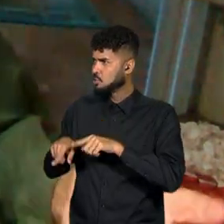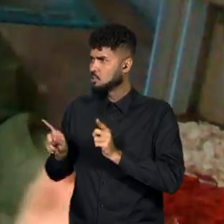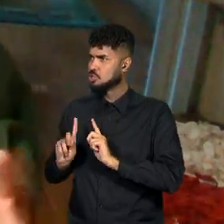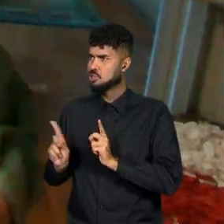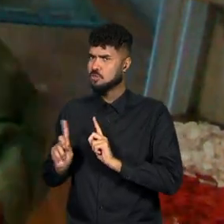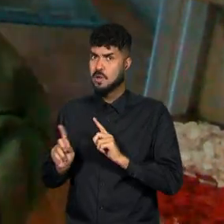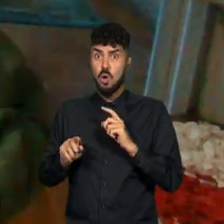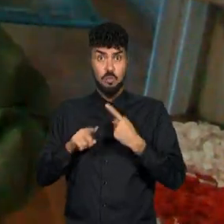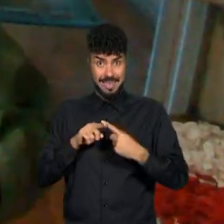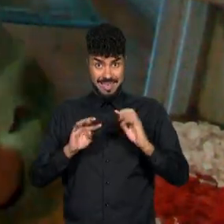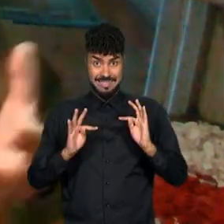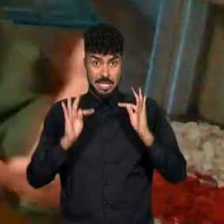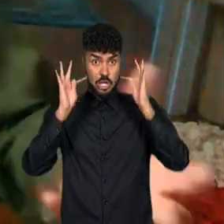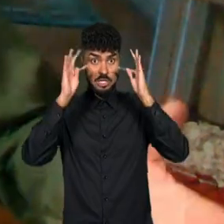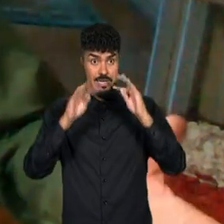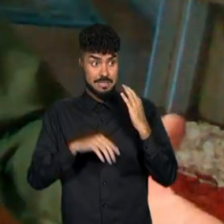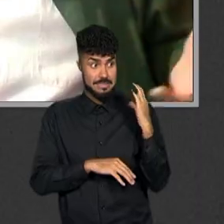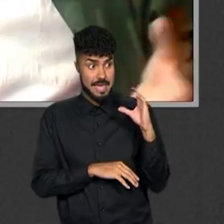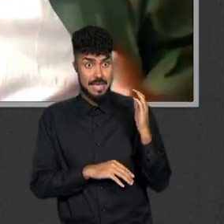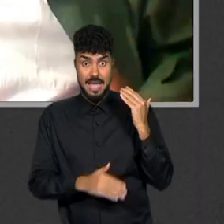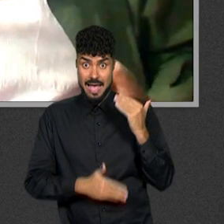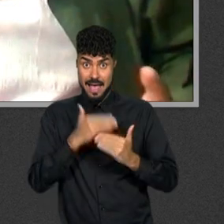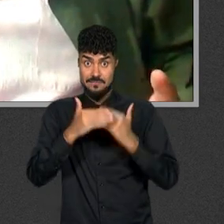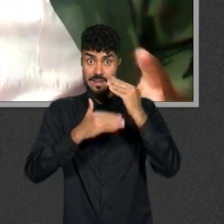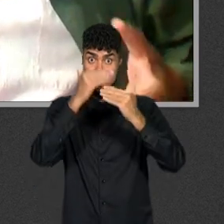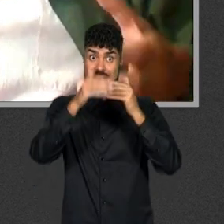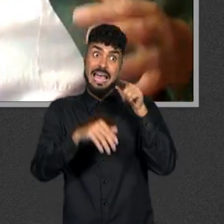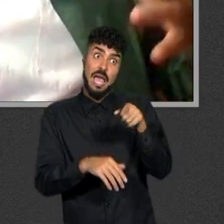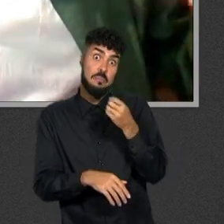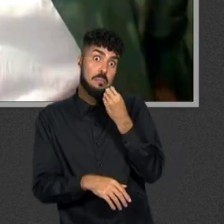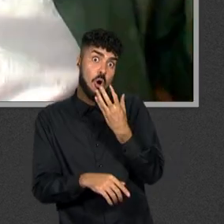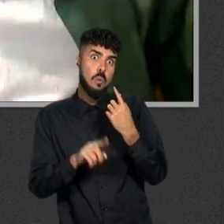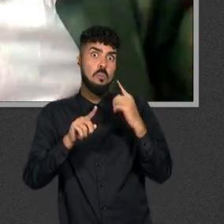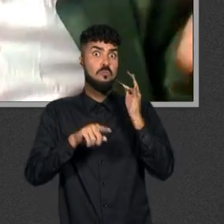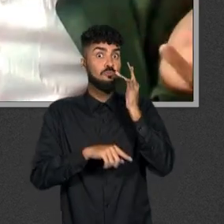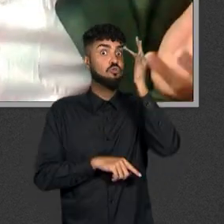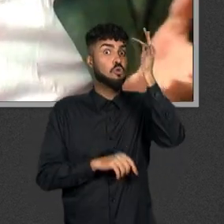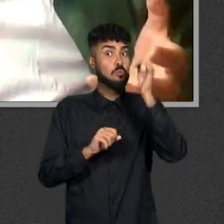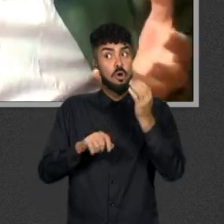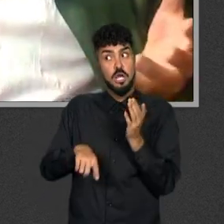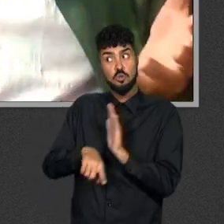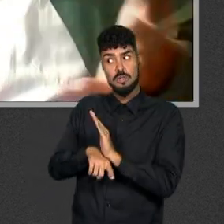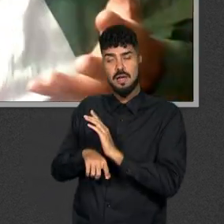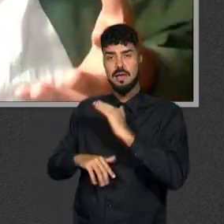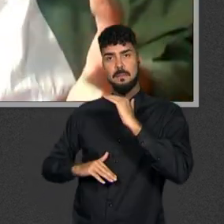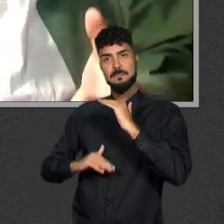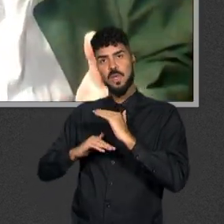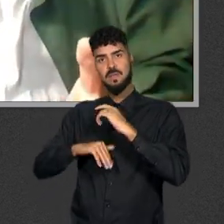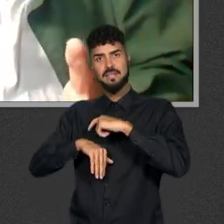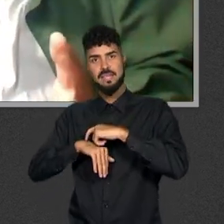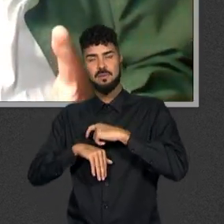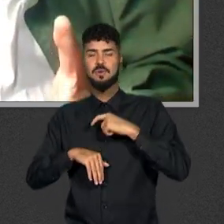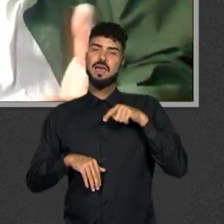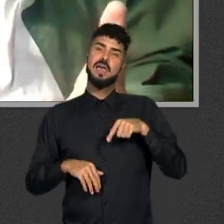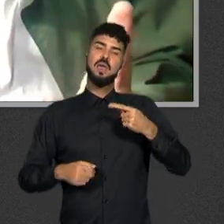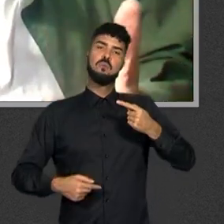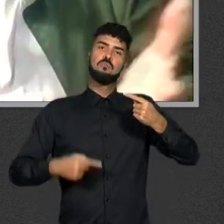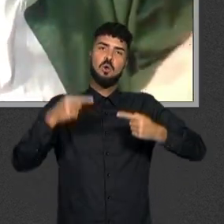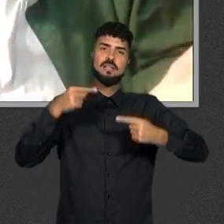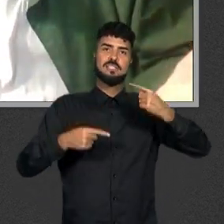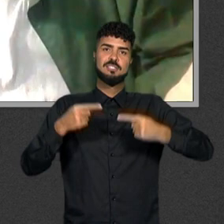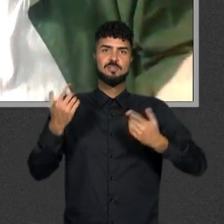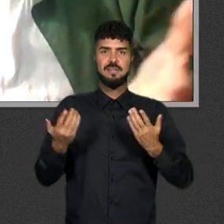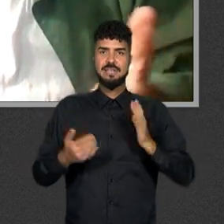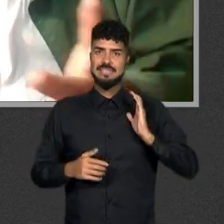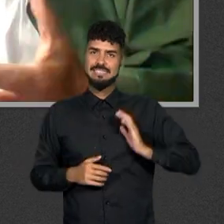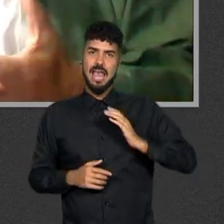tecnologia avançam e é bom que avancem. Então, isso tudo é política, e não precisa, para ser político, cidadão a